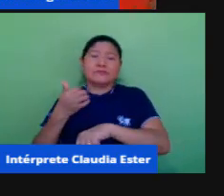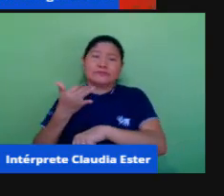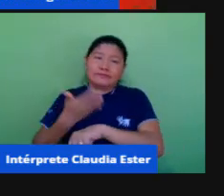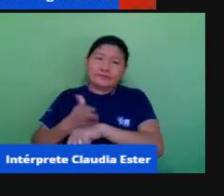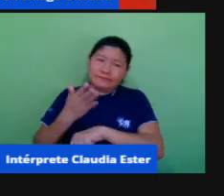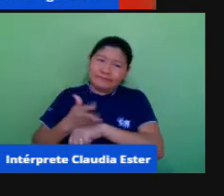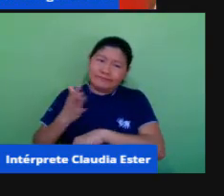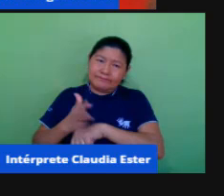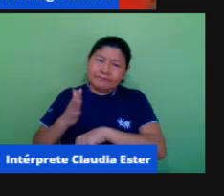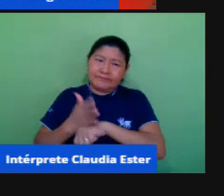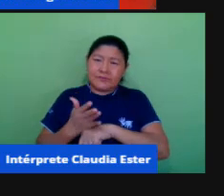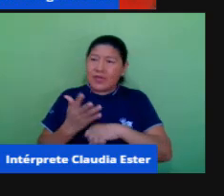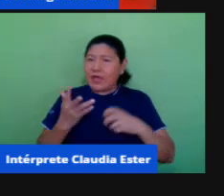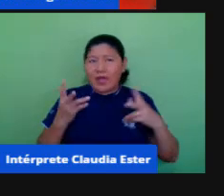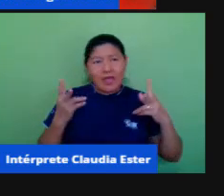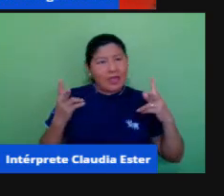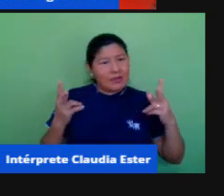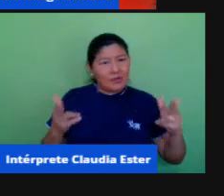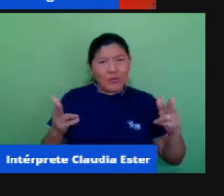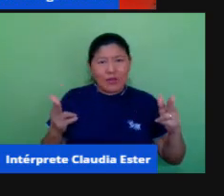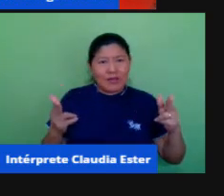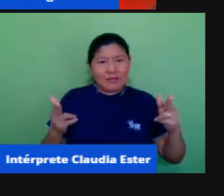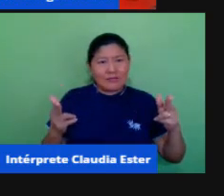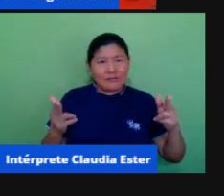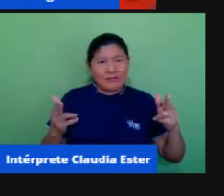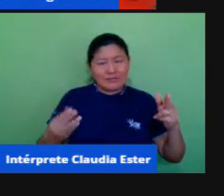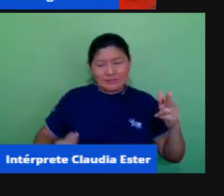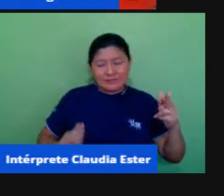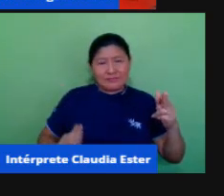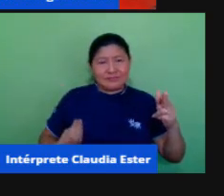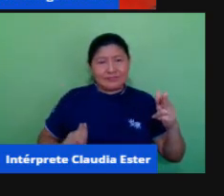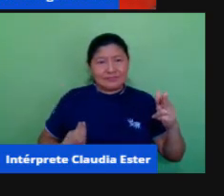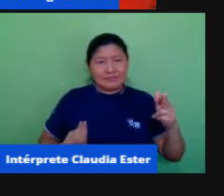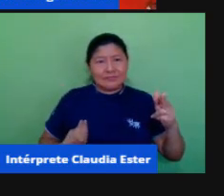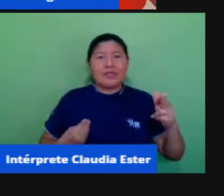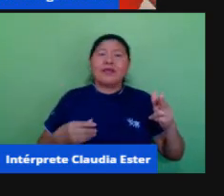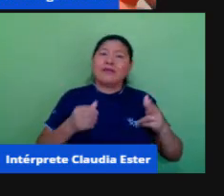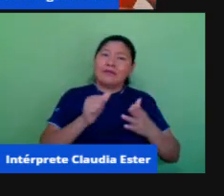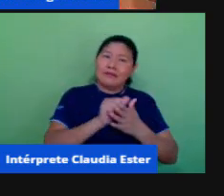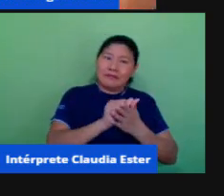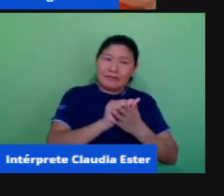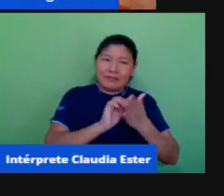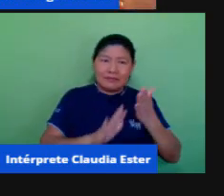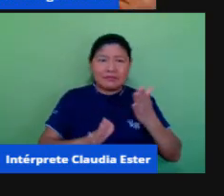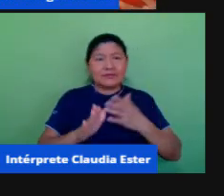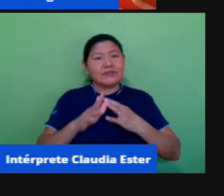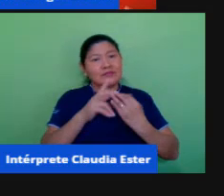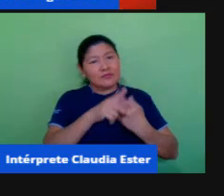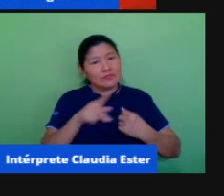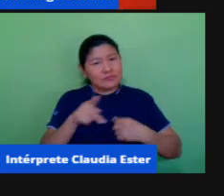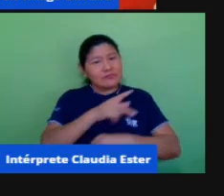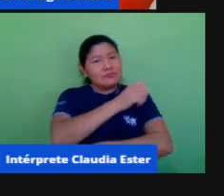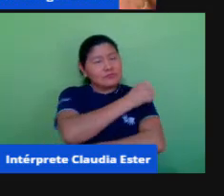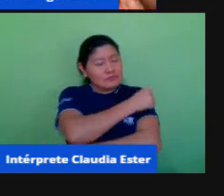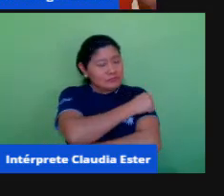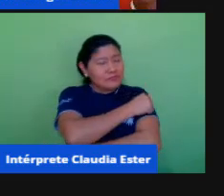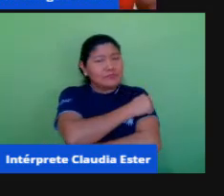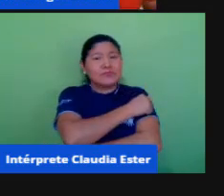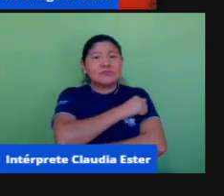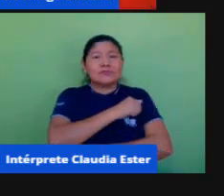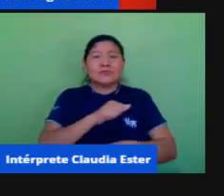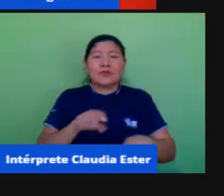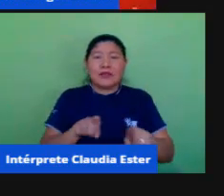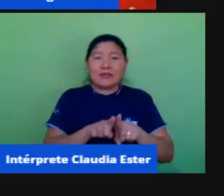aula invertida. O professor com domínio das tecnologias educacionais. Então, o professor, dentro dessa modalidade de ensino, já tem que